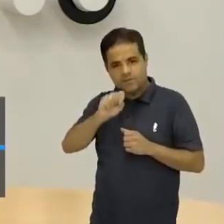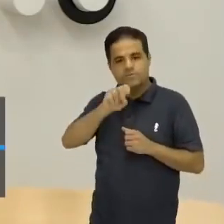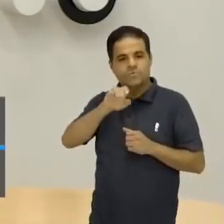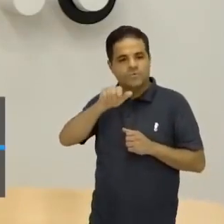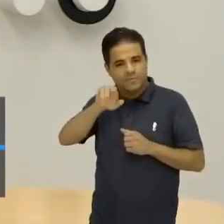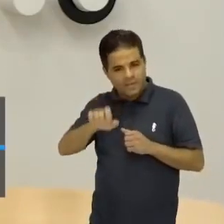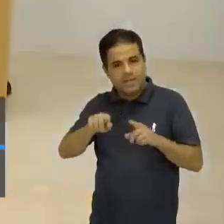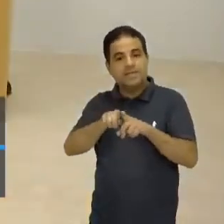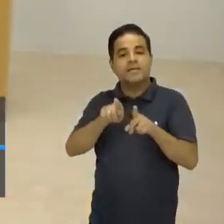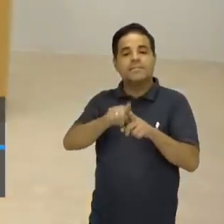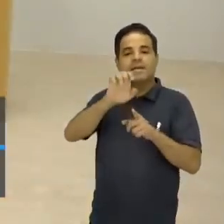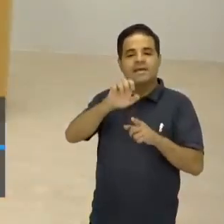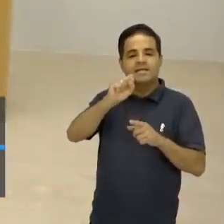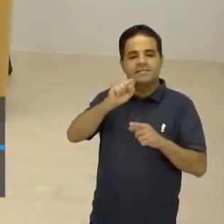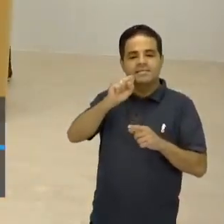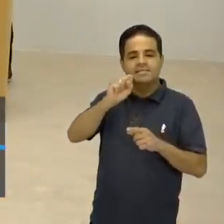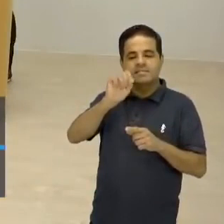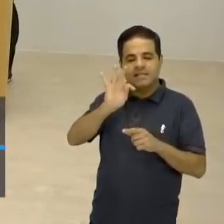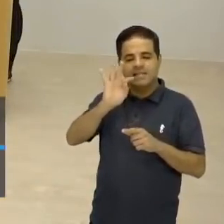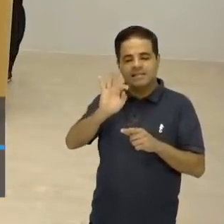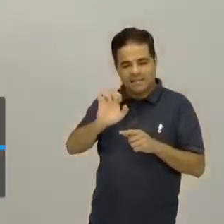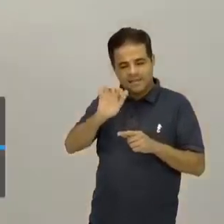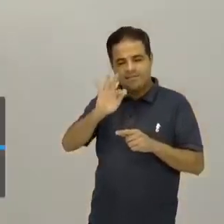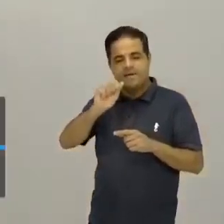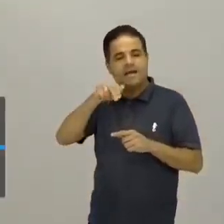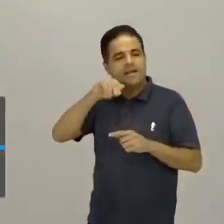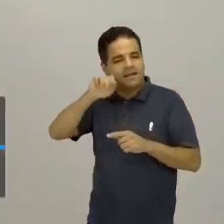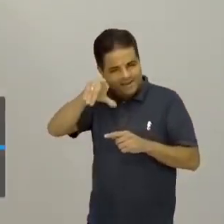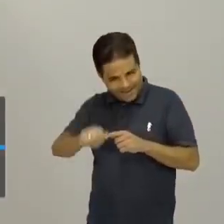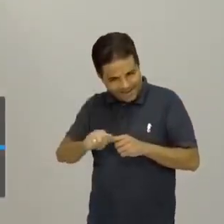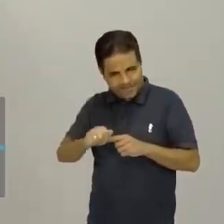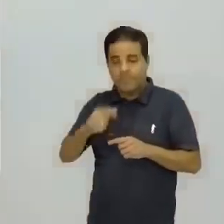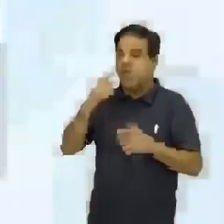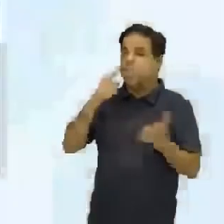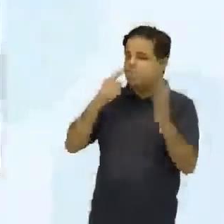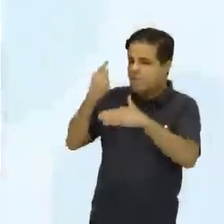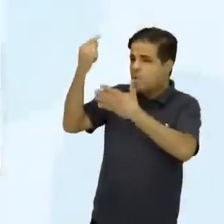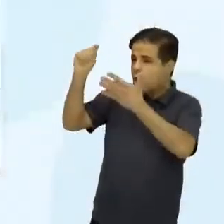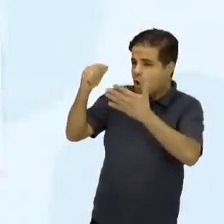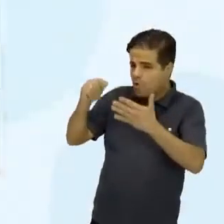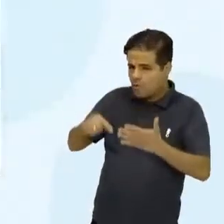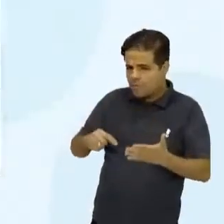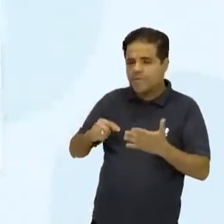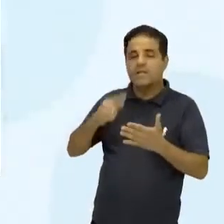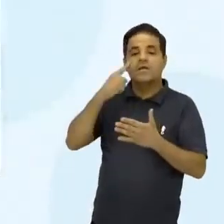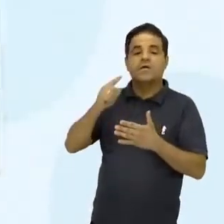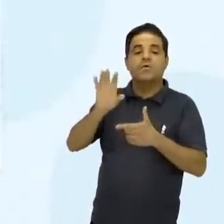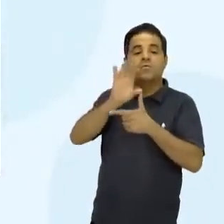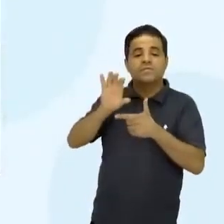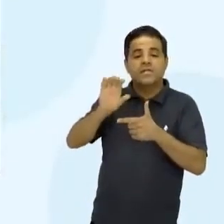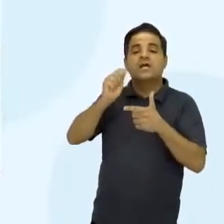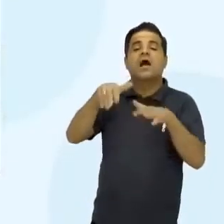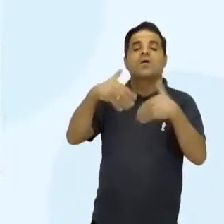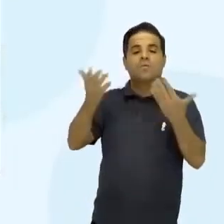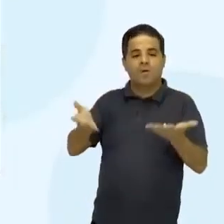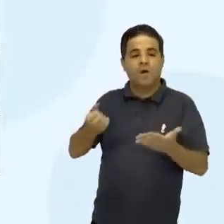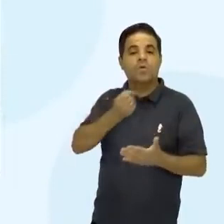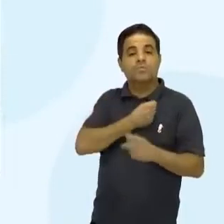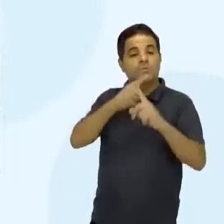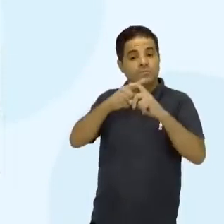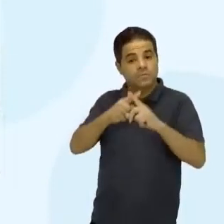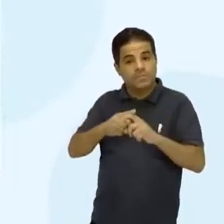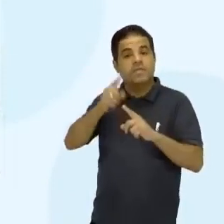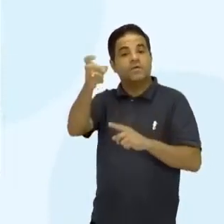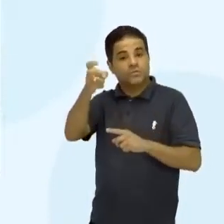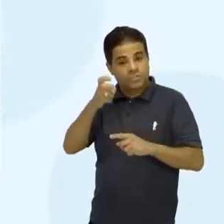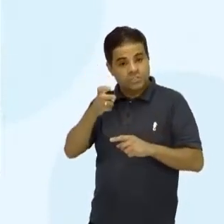a Stefanella. Vamos conferir, professora Roberta? Vamos sim. Então, venham aqui comigo. Olha lá. Coeficiente A, quem é mesmo? O número que multiplica o